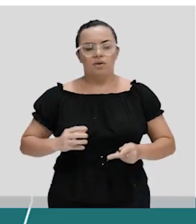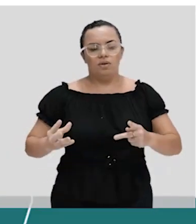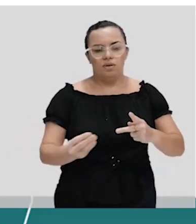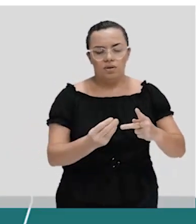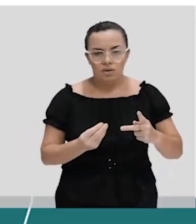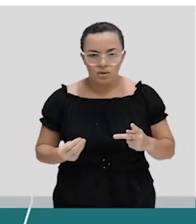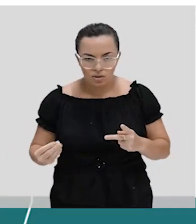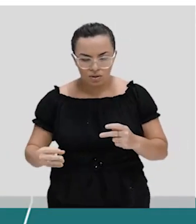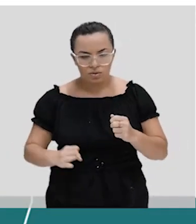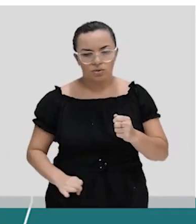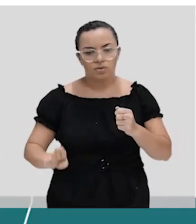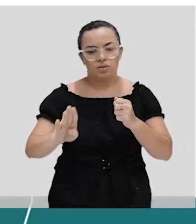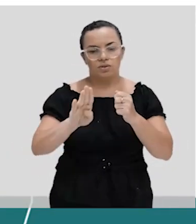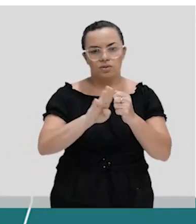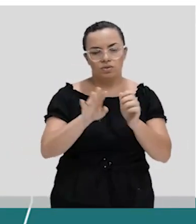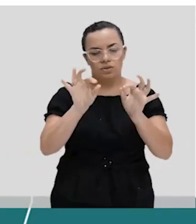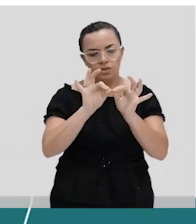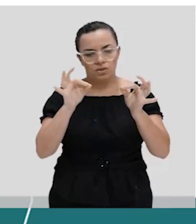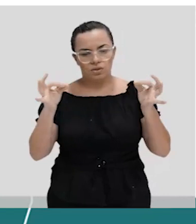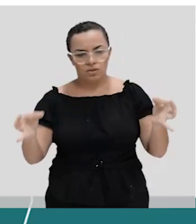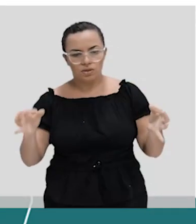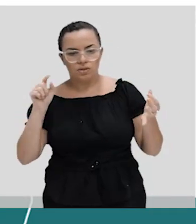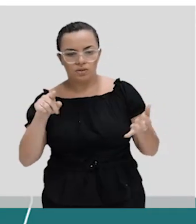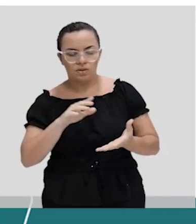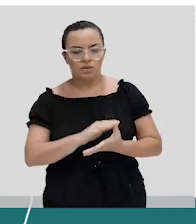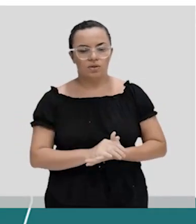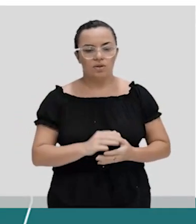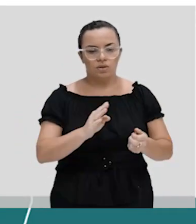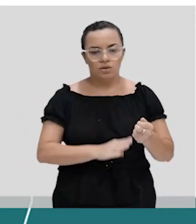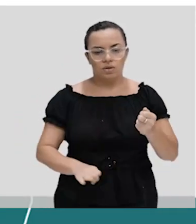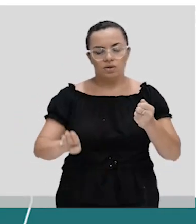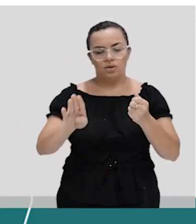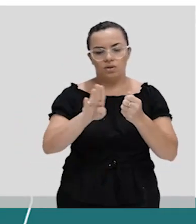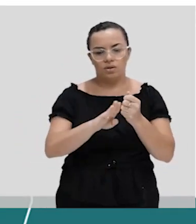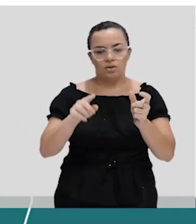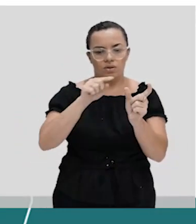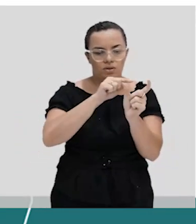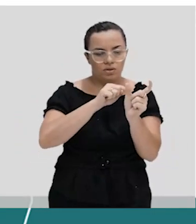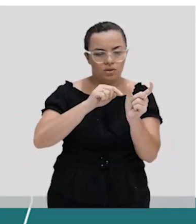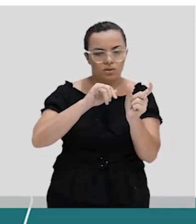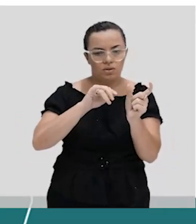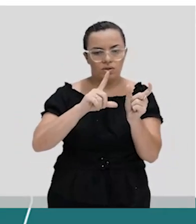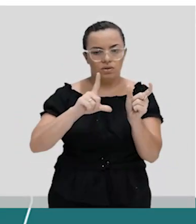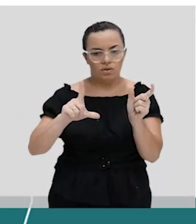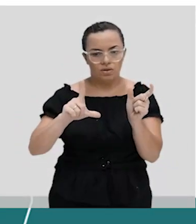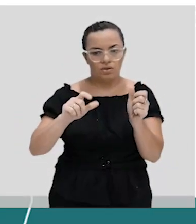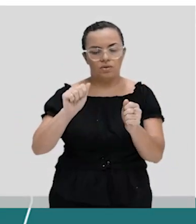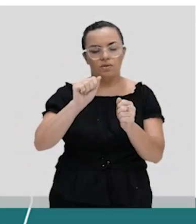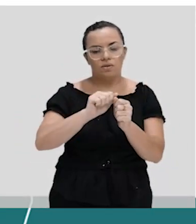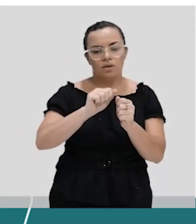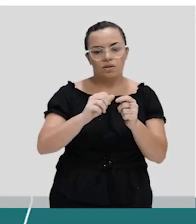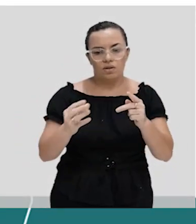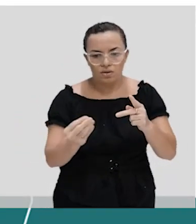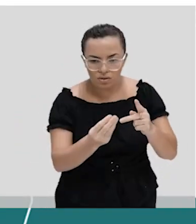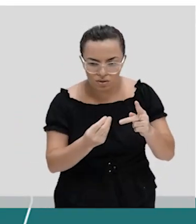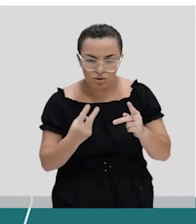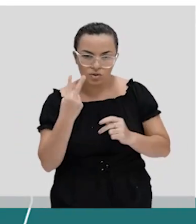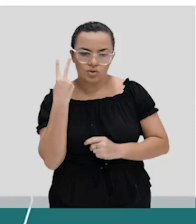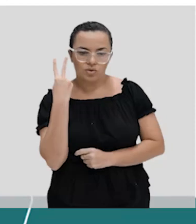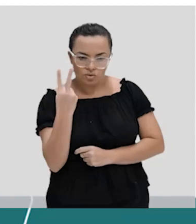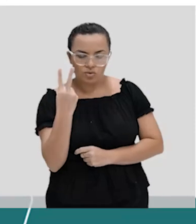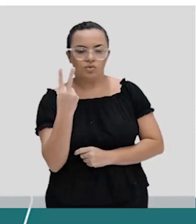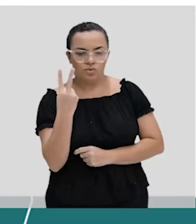substantivos simples. Os substantivos terminados em -il fazem o plural de duas maneiras. Quando